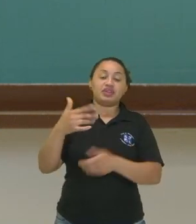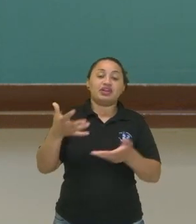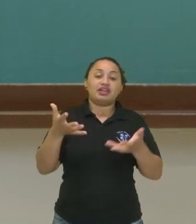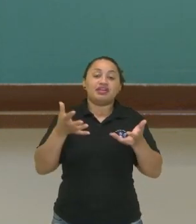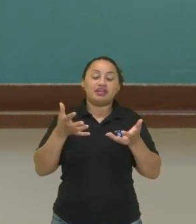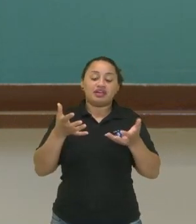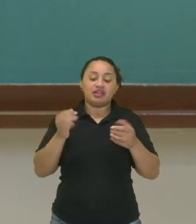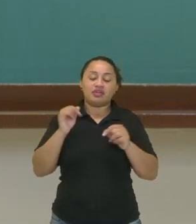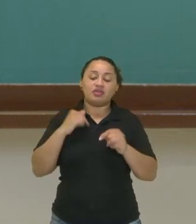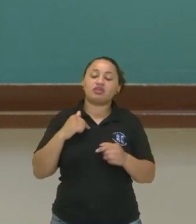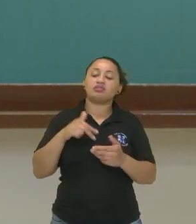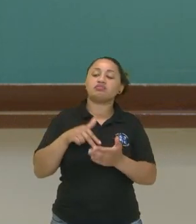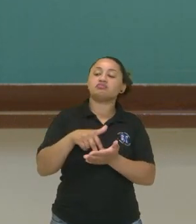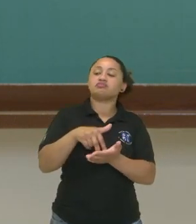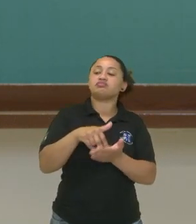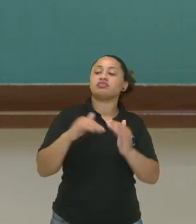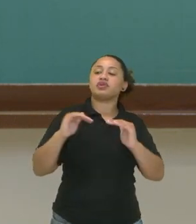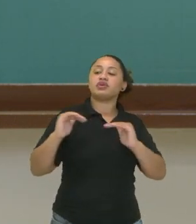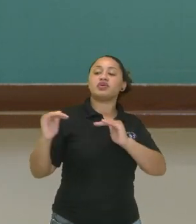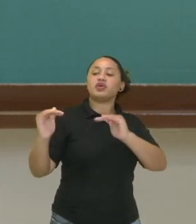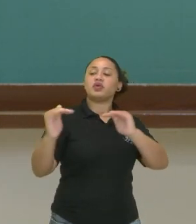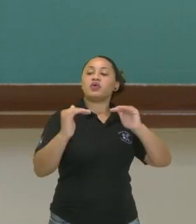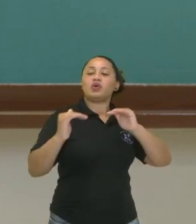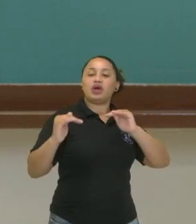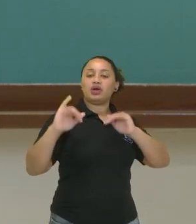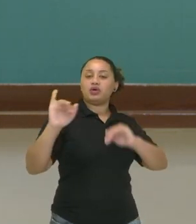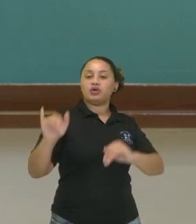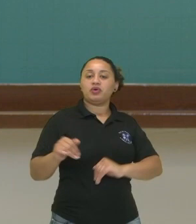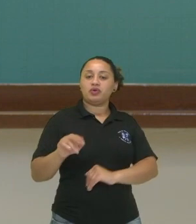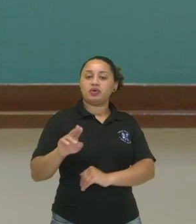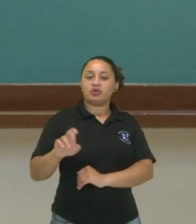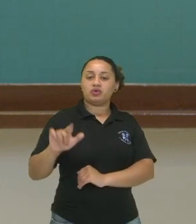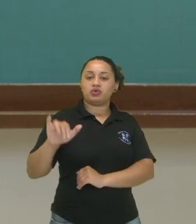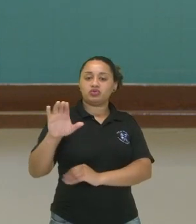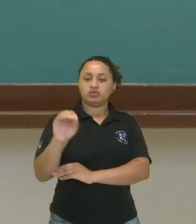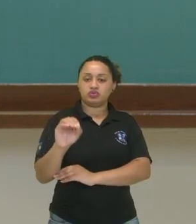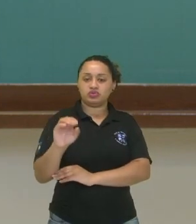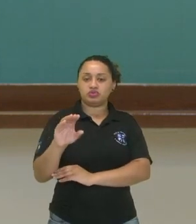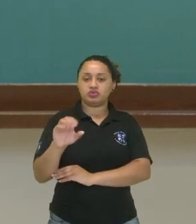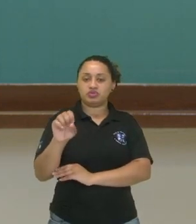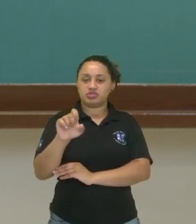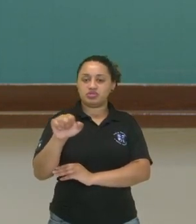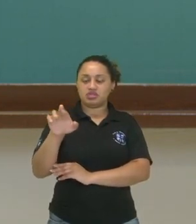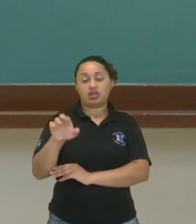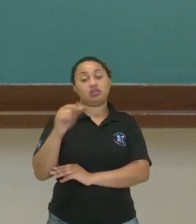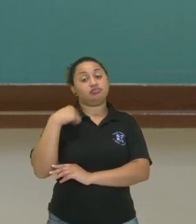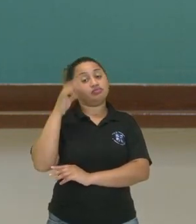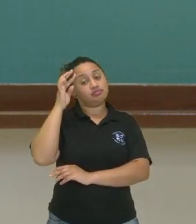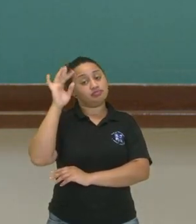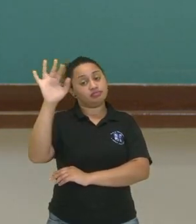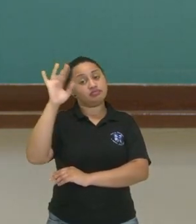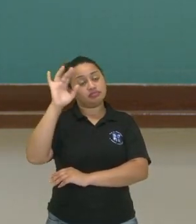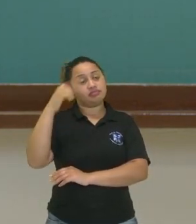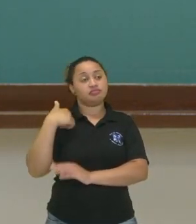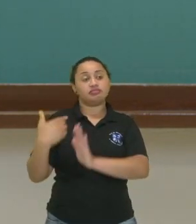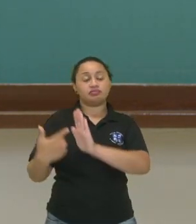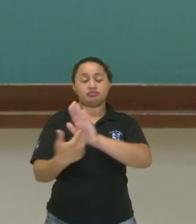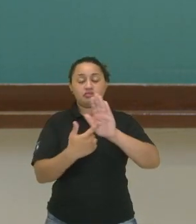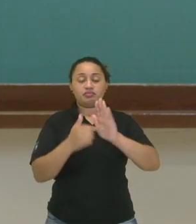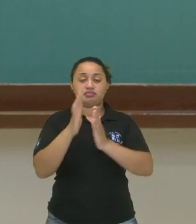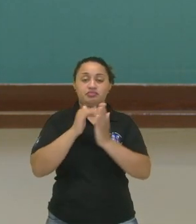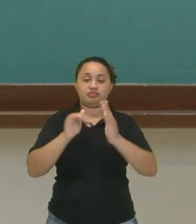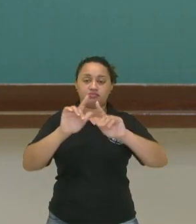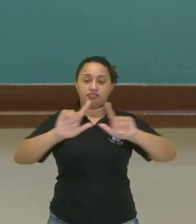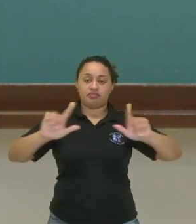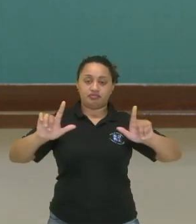se impor de igual para igual com Júlio César. É uma teoria histórica representada por essa pintura